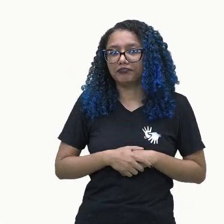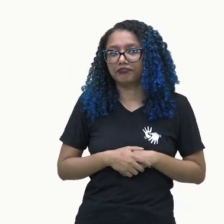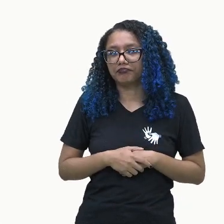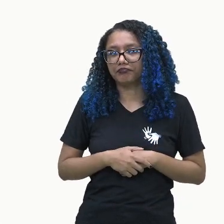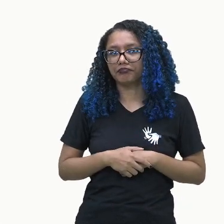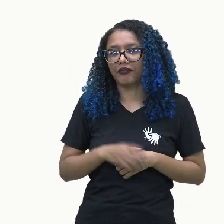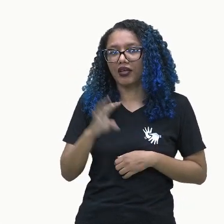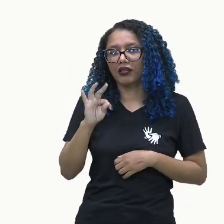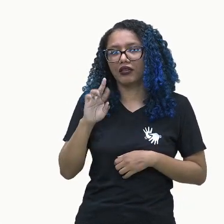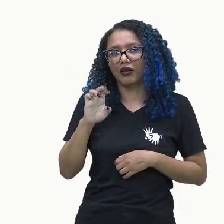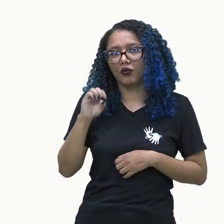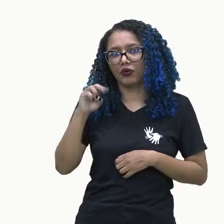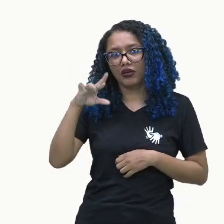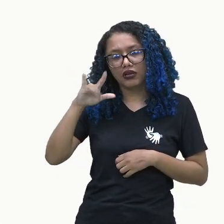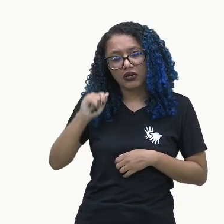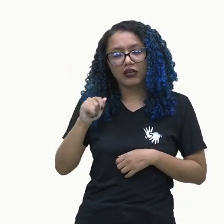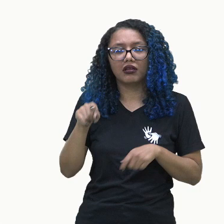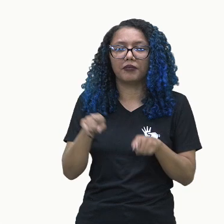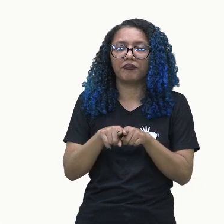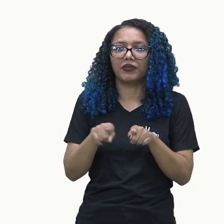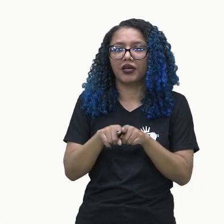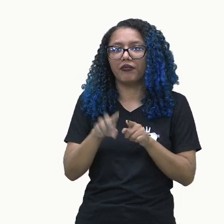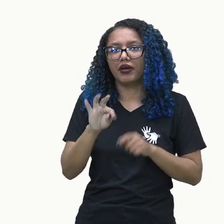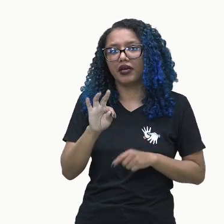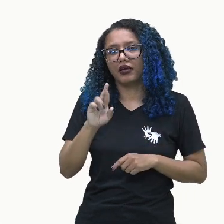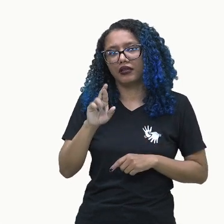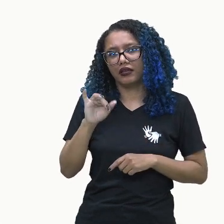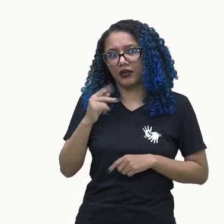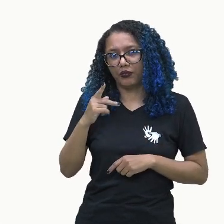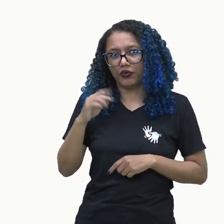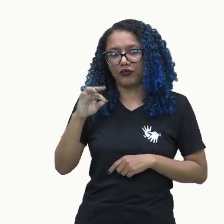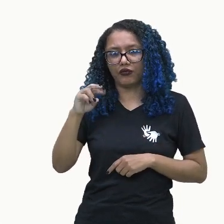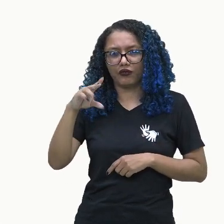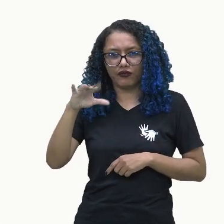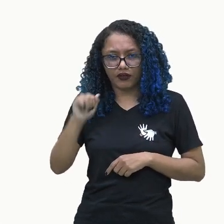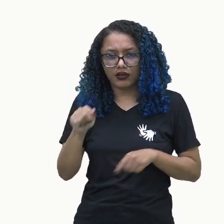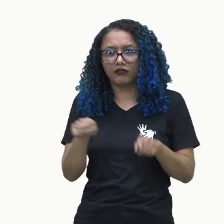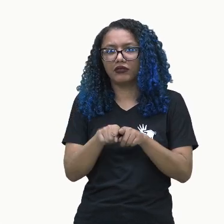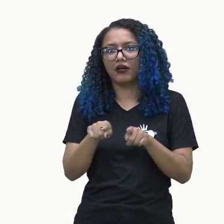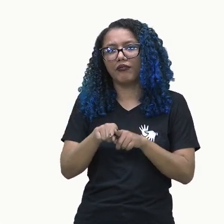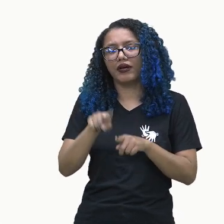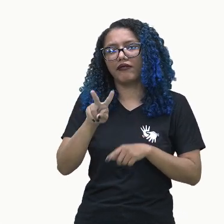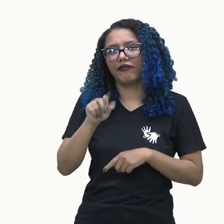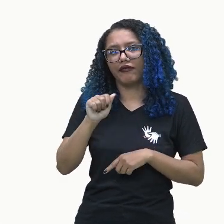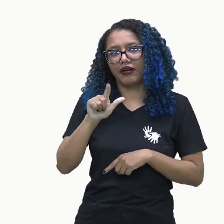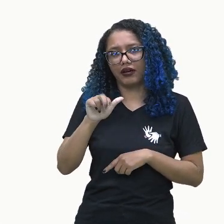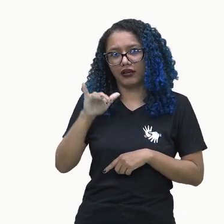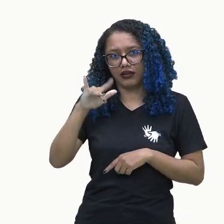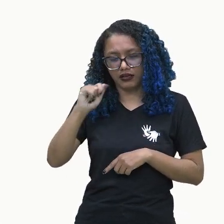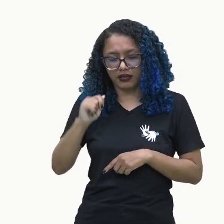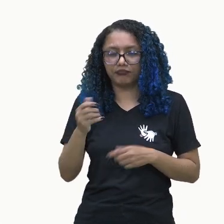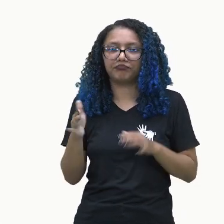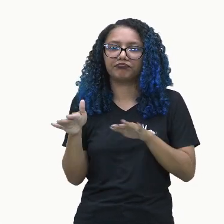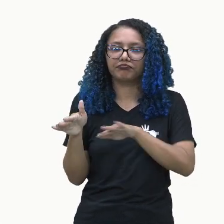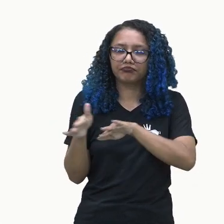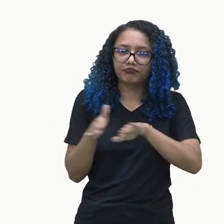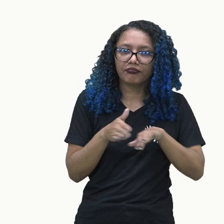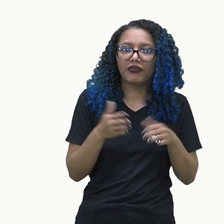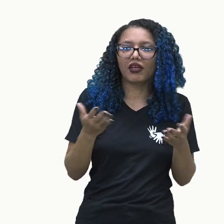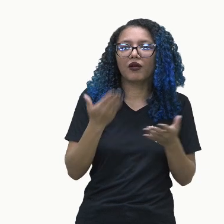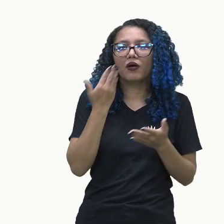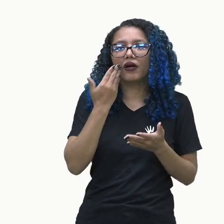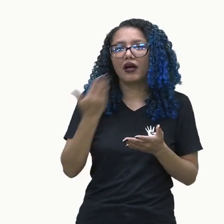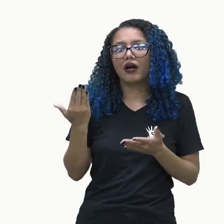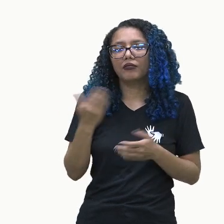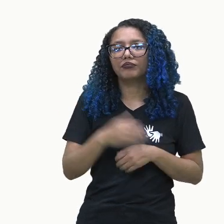fenilalanina, treonina, triptofano e valina. Já os não essenciais nós temos